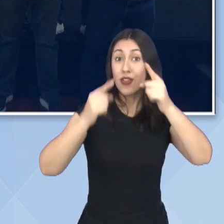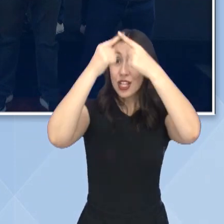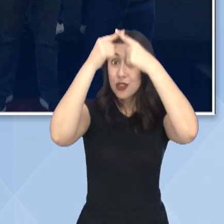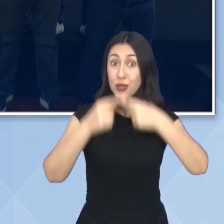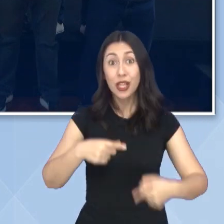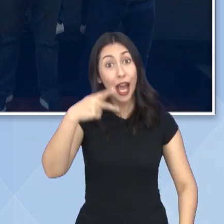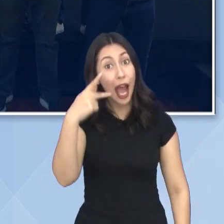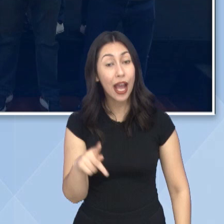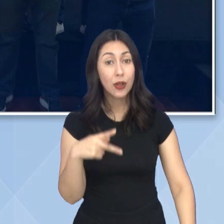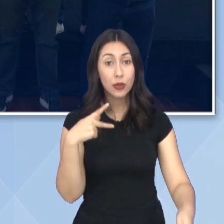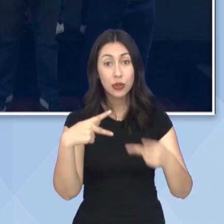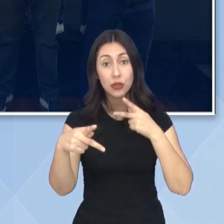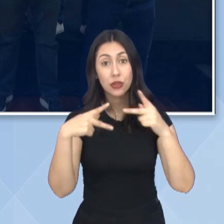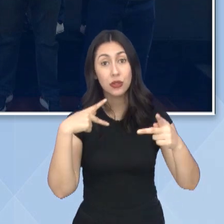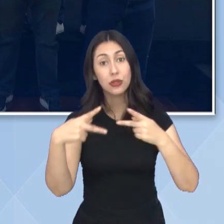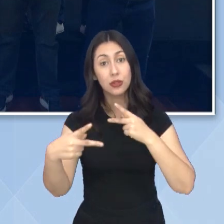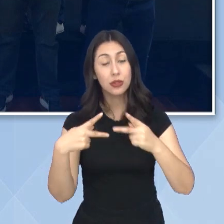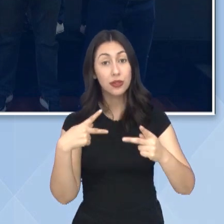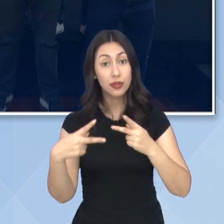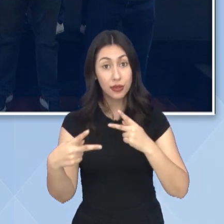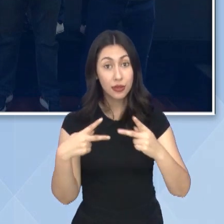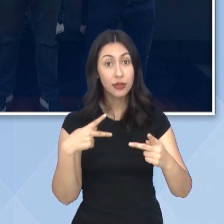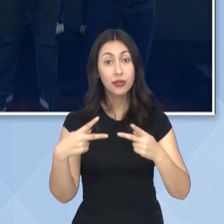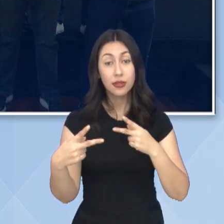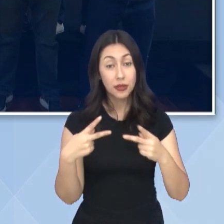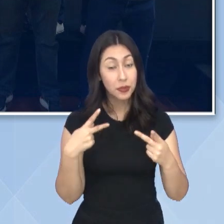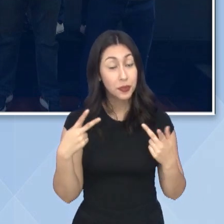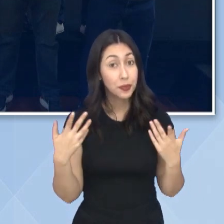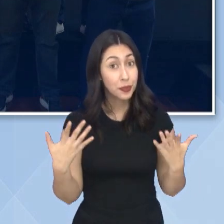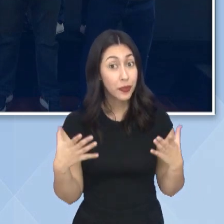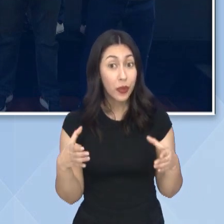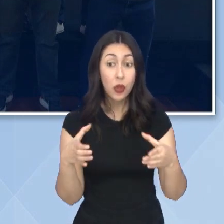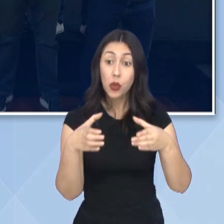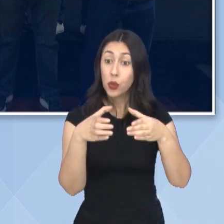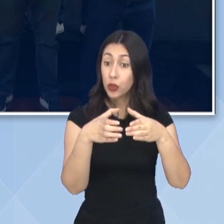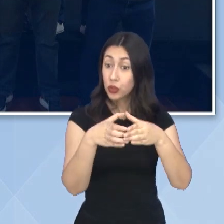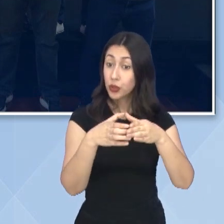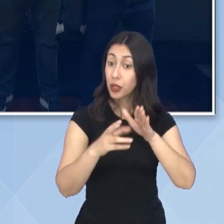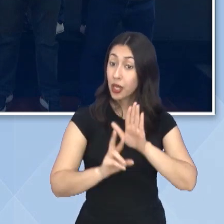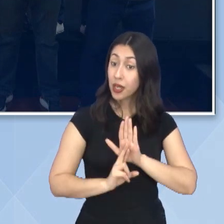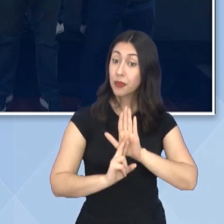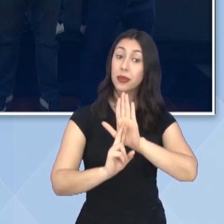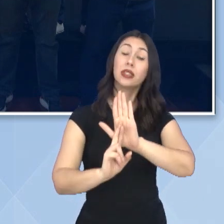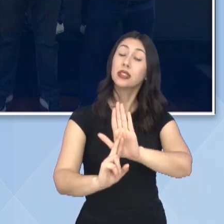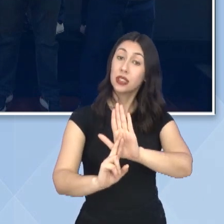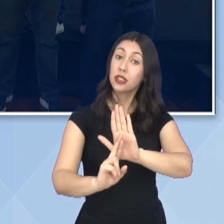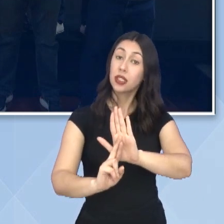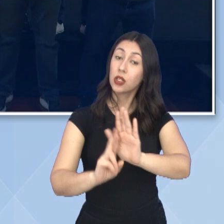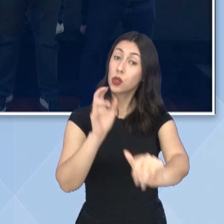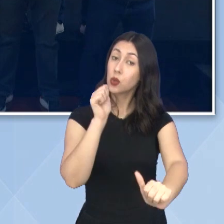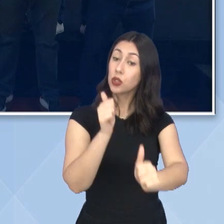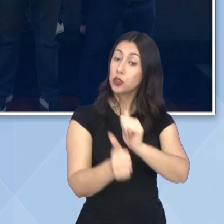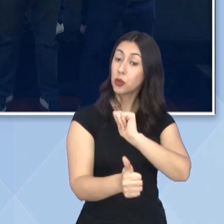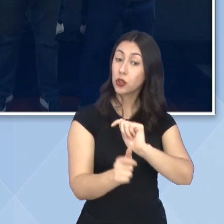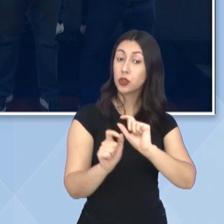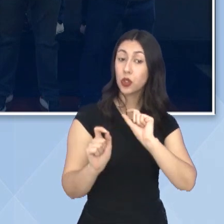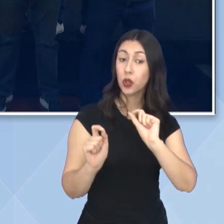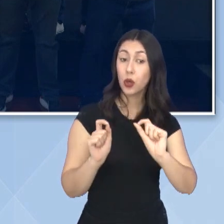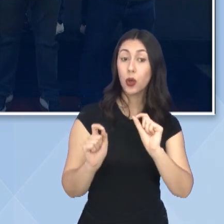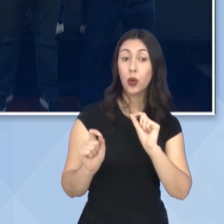São José dos Campos, né? E esse time representa o que no esporte nós chamamos